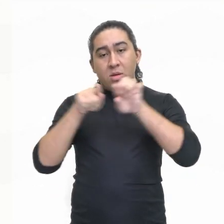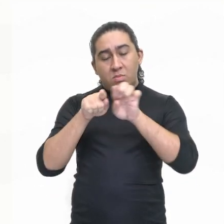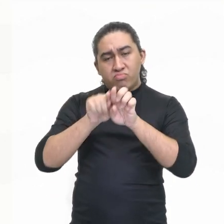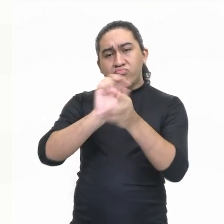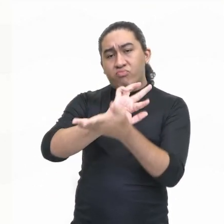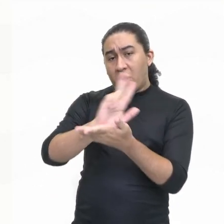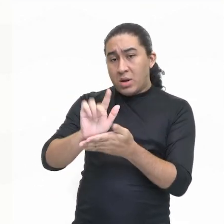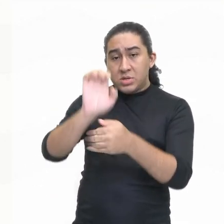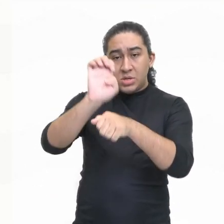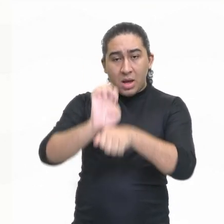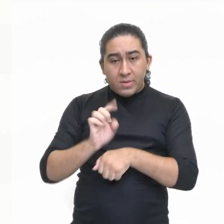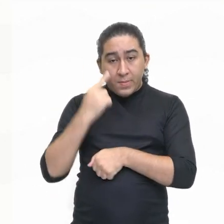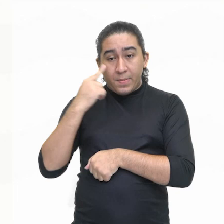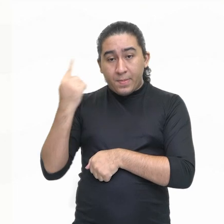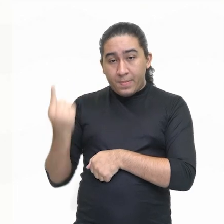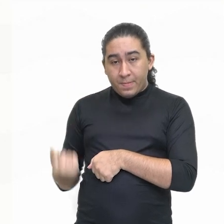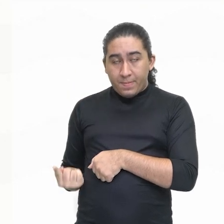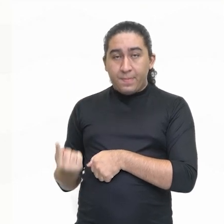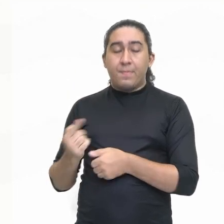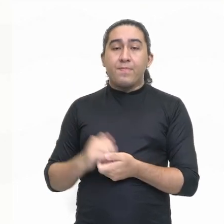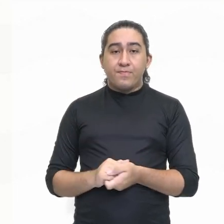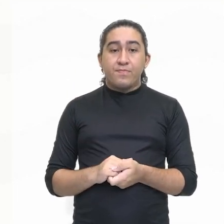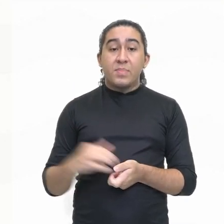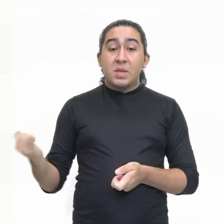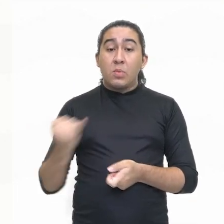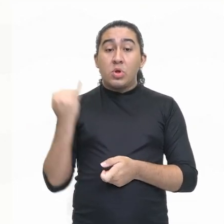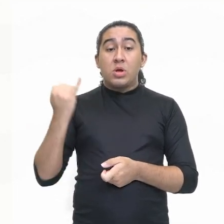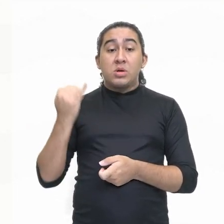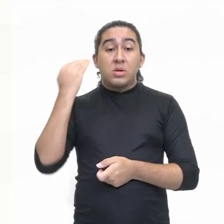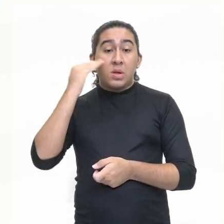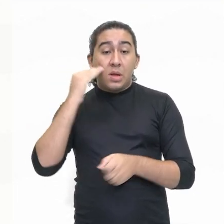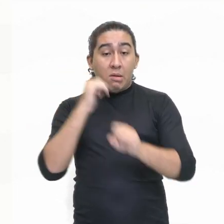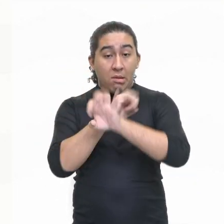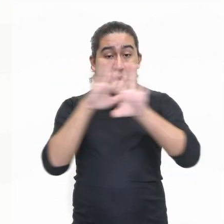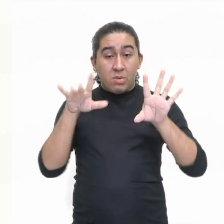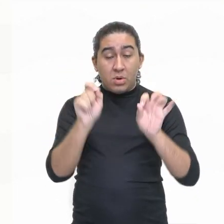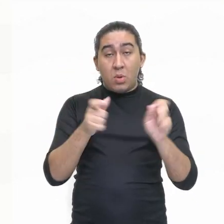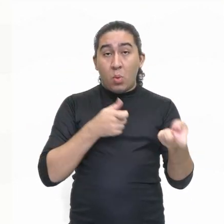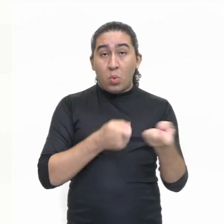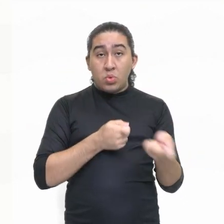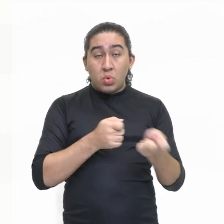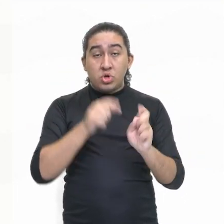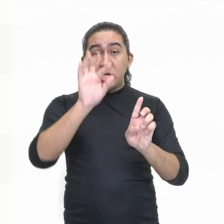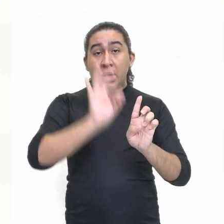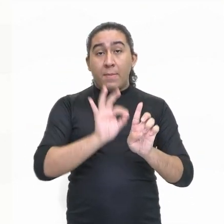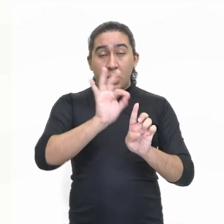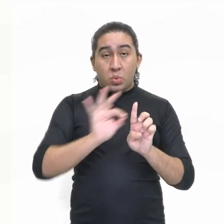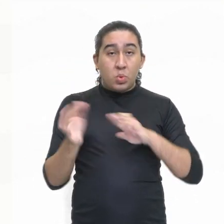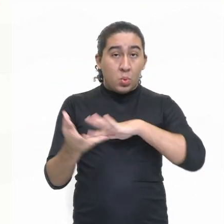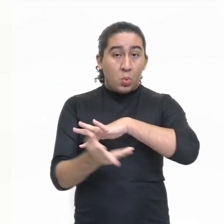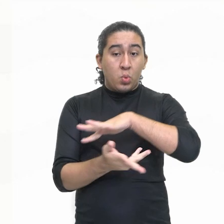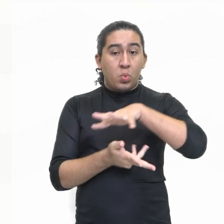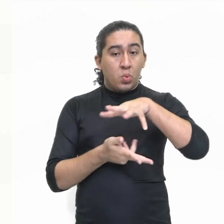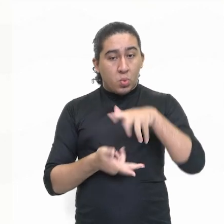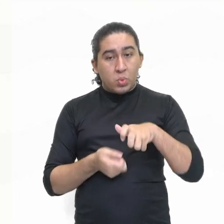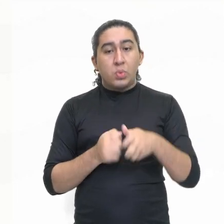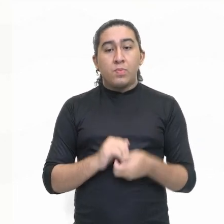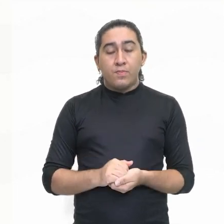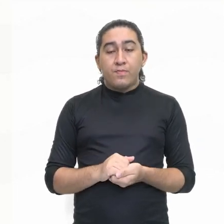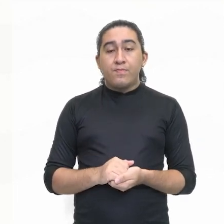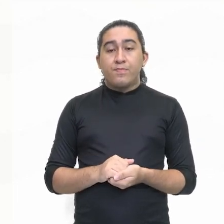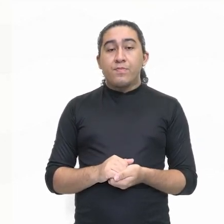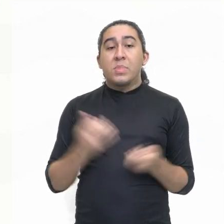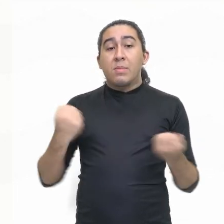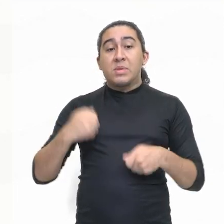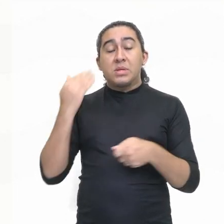na regulação climática global, ou seja, é interessante a gente entender que existe